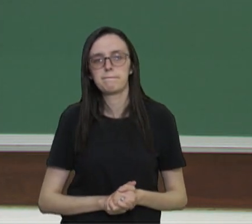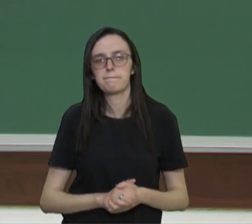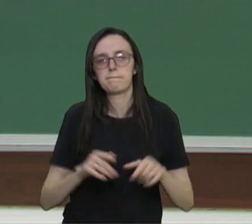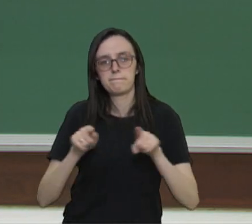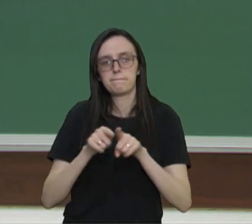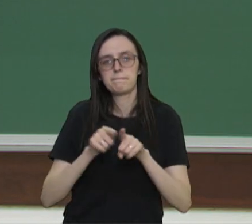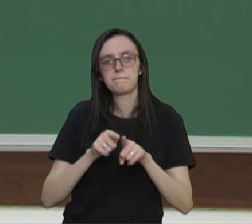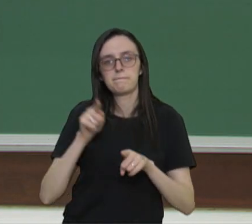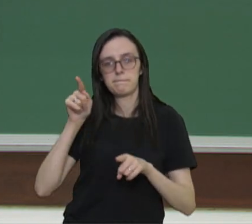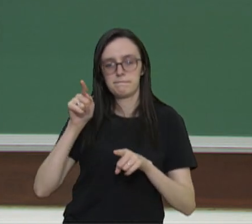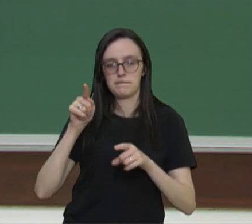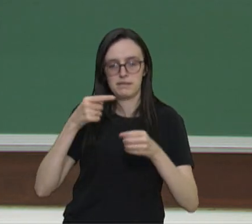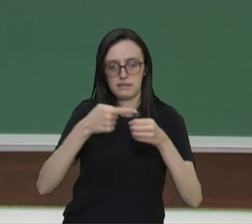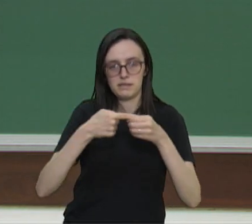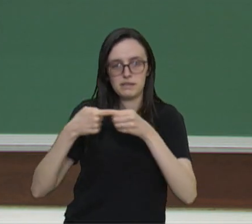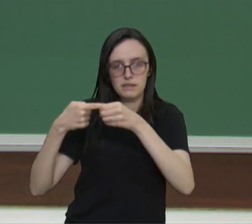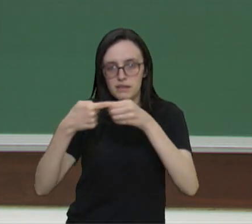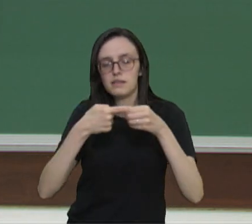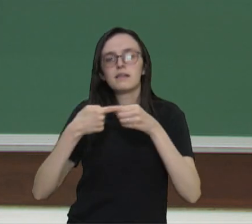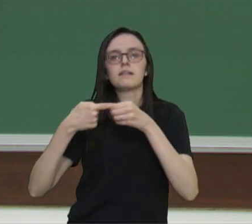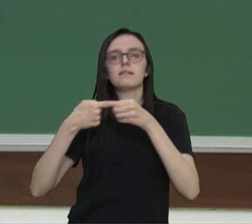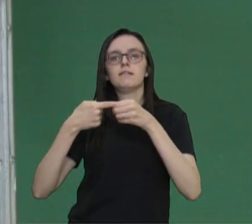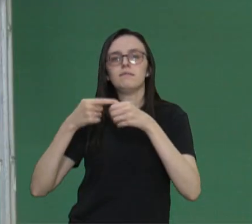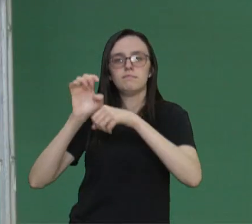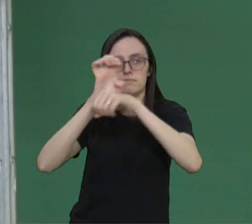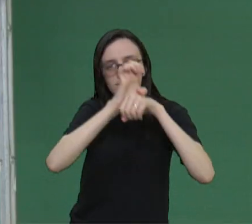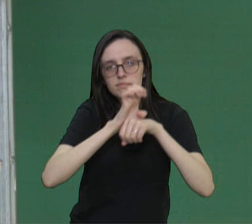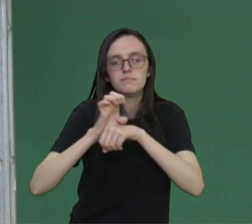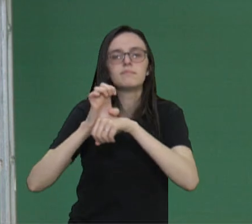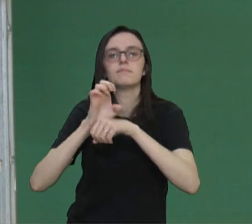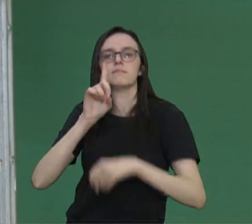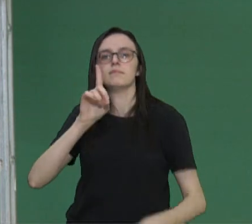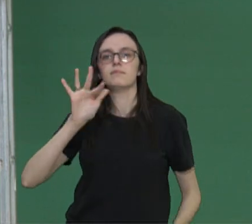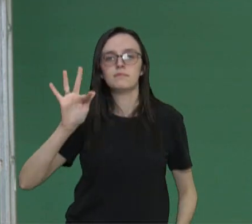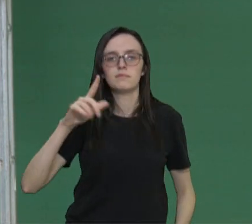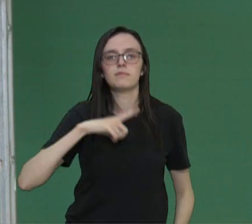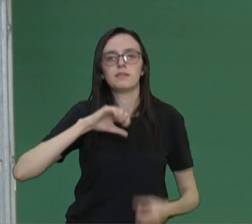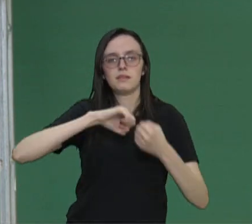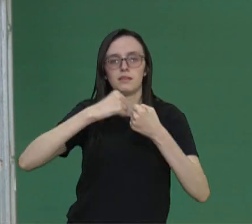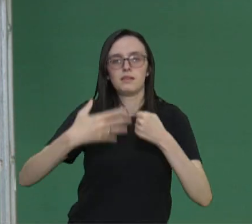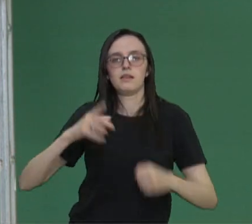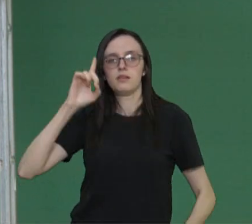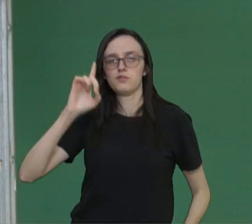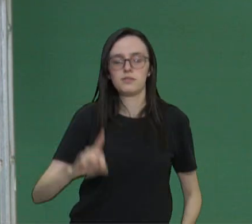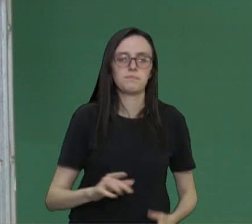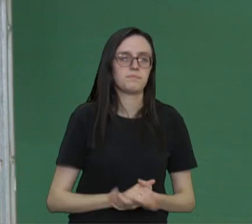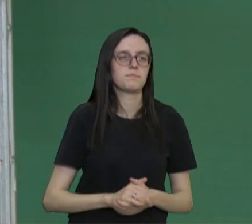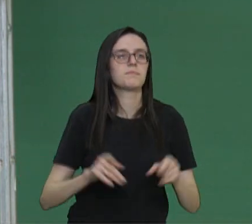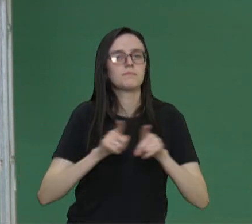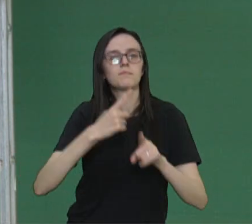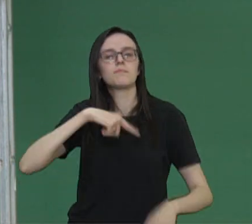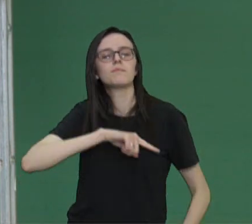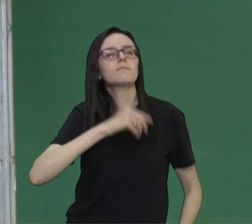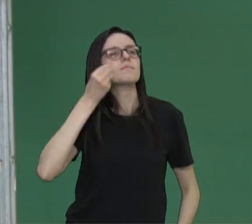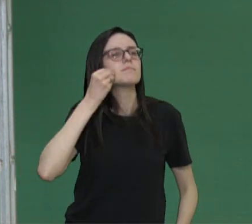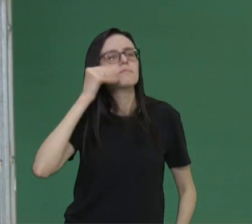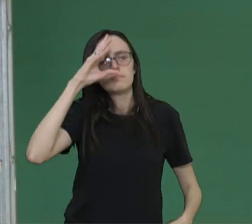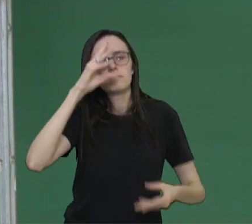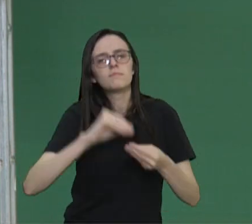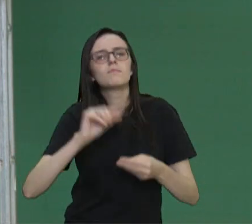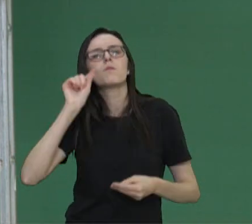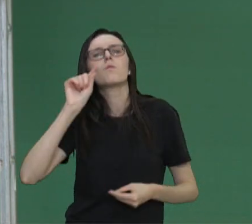Dos estados, municípios e Distrito Federal, né, num Estado democrático de direito. E aí nós tentamos compreender o